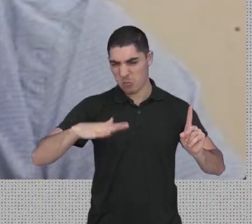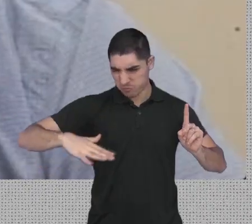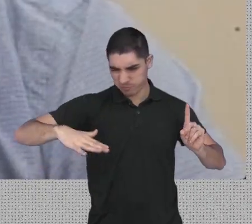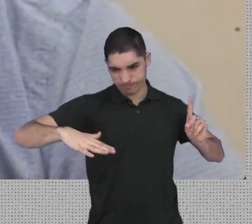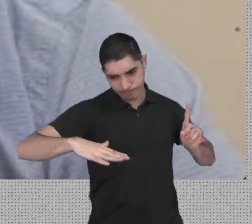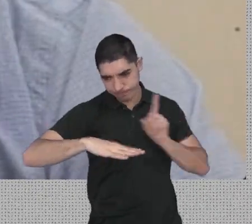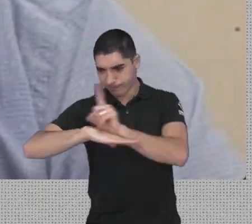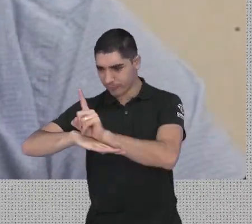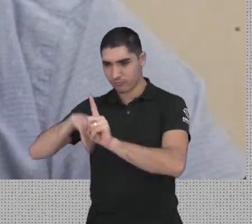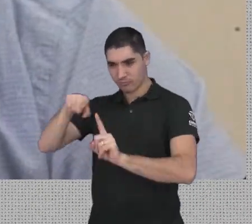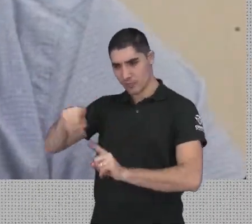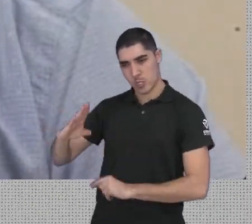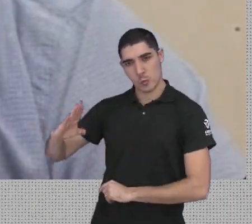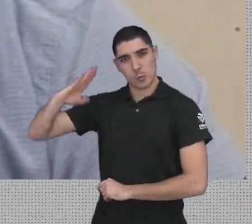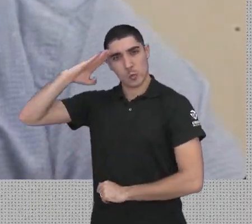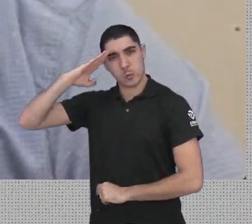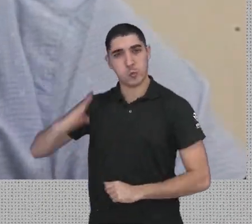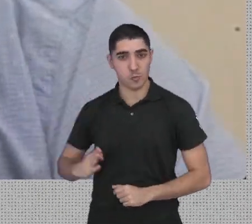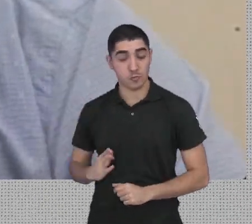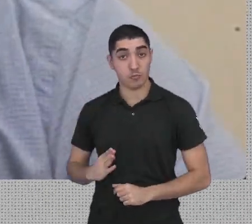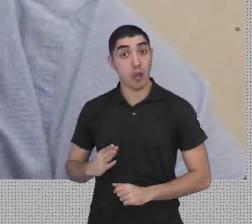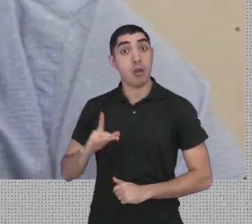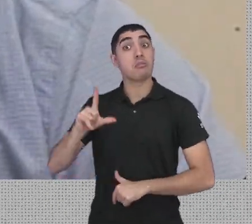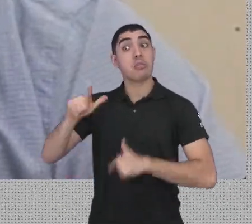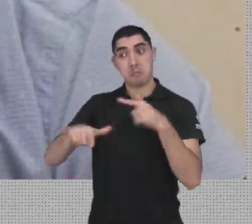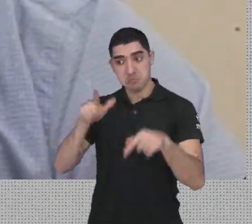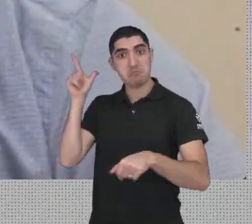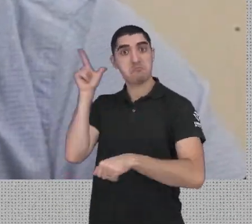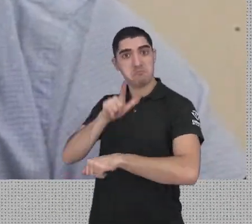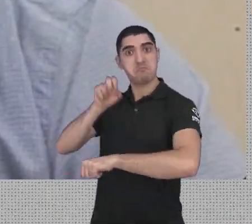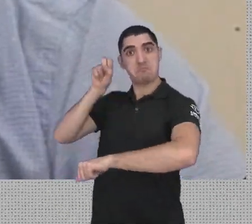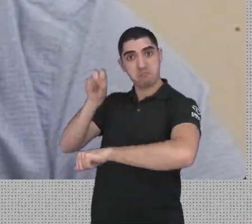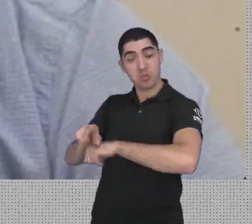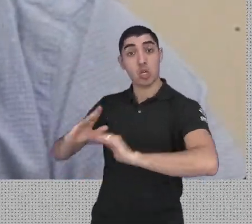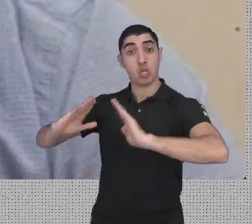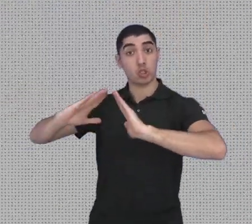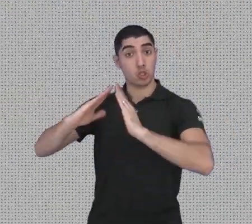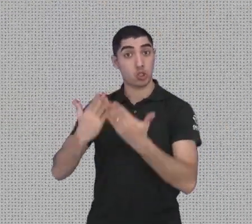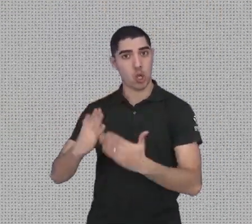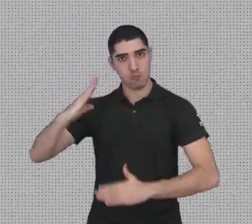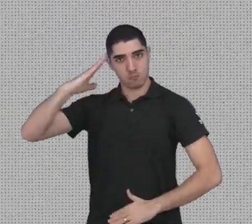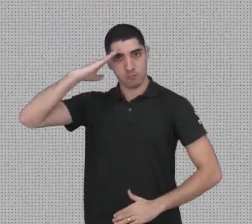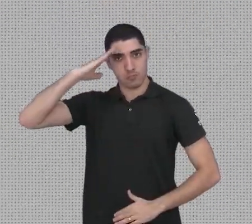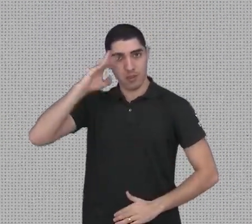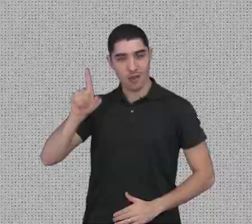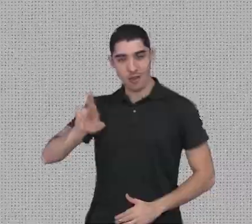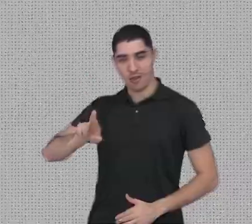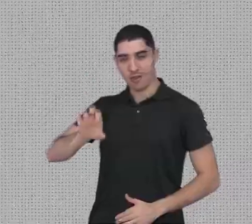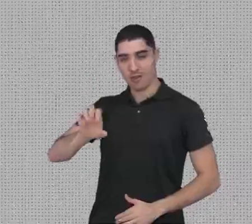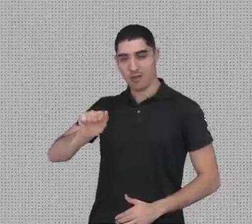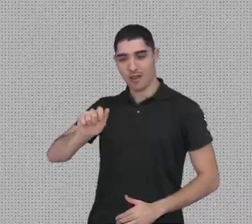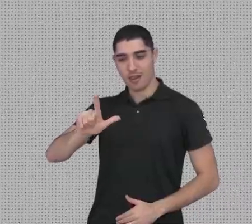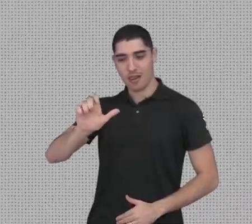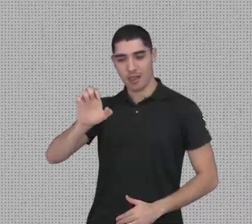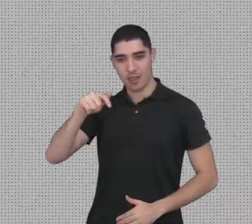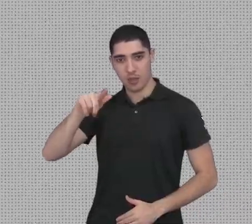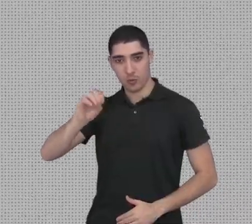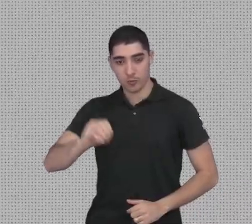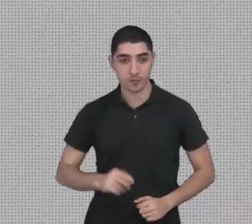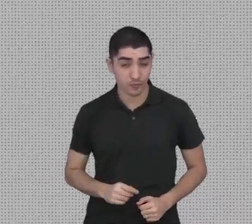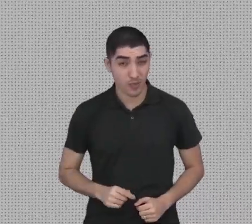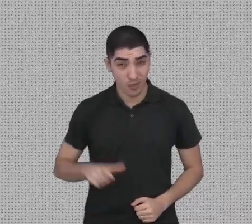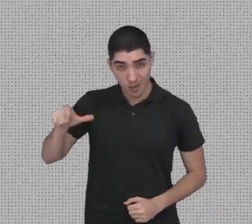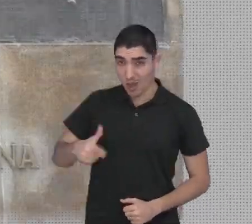como soldado, né? E logo depois ele é admitido na Escola Militar do Realengo. Inconformado com a eleição do presidente